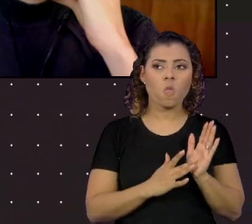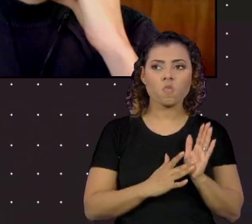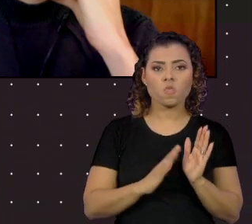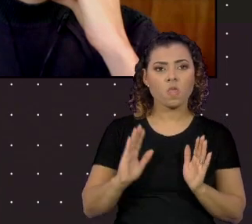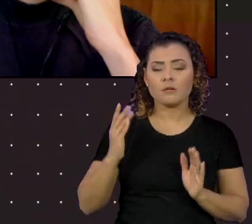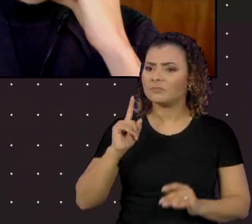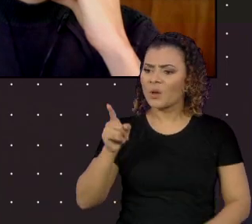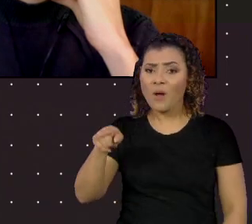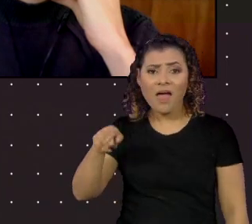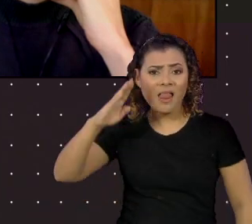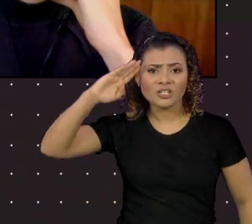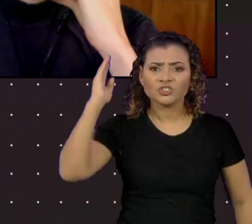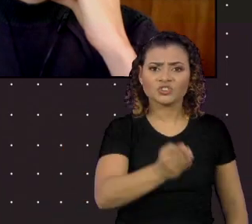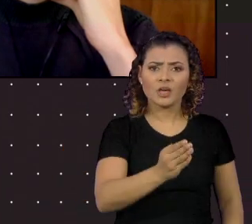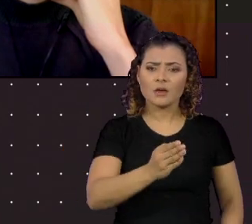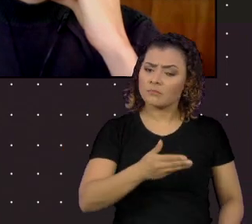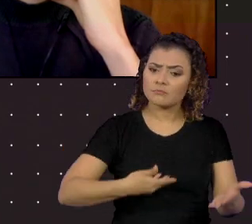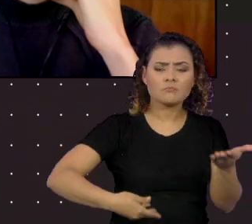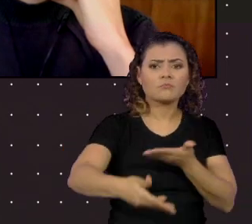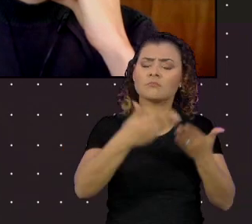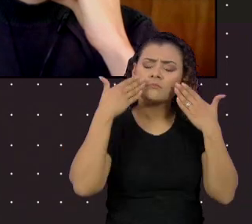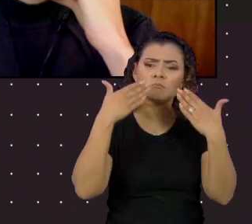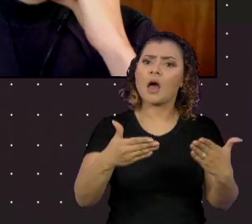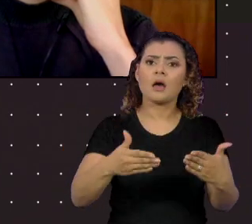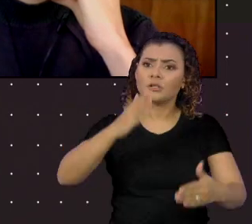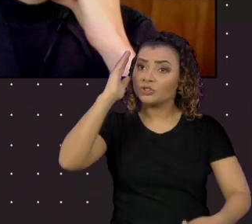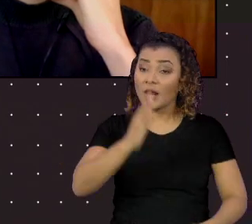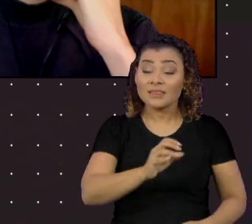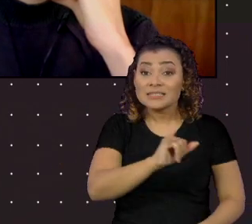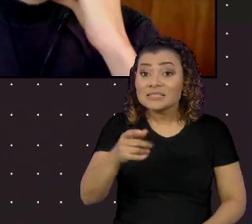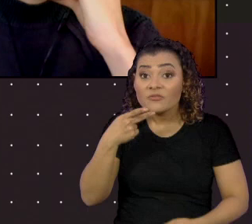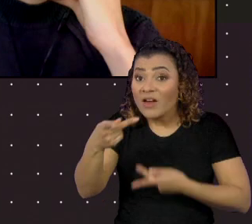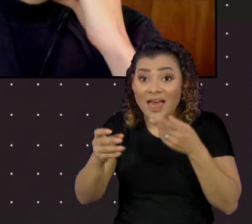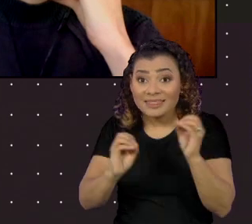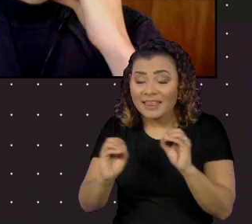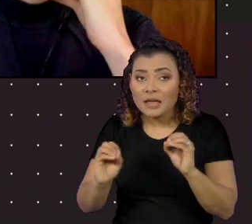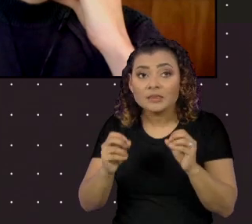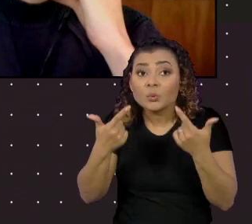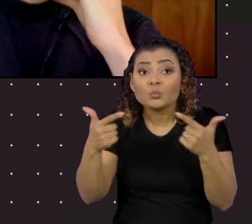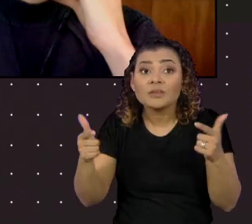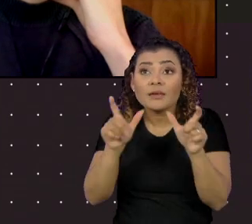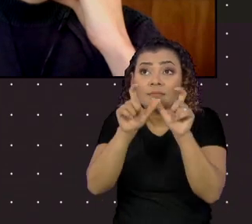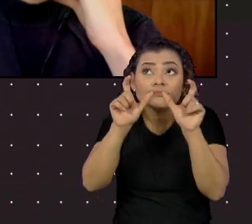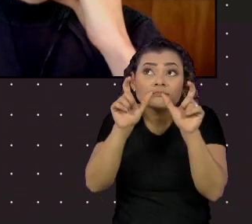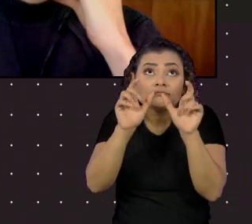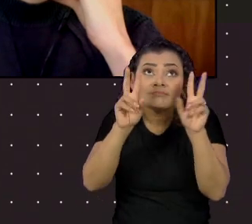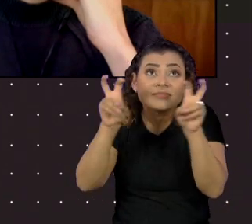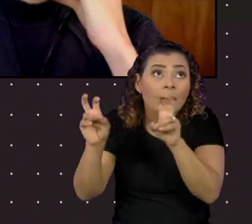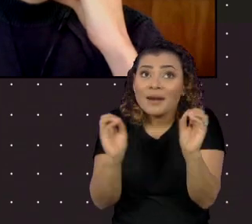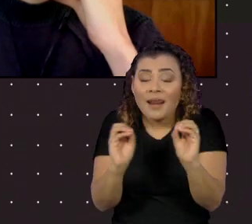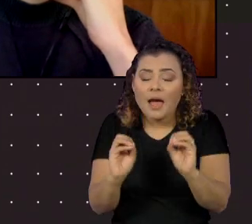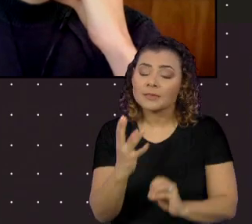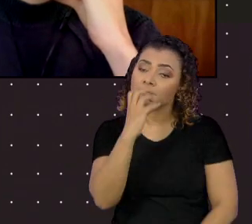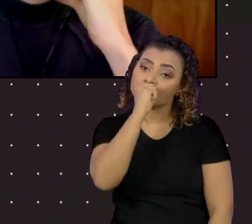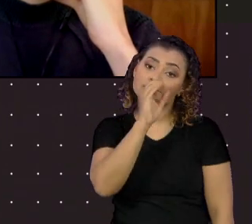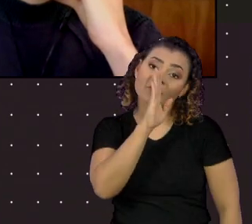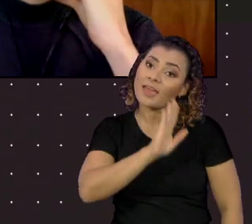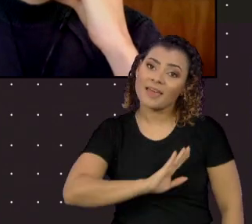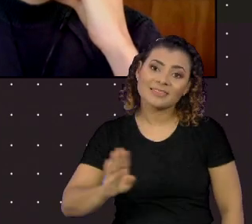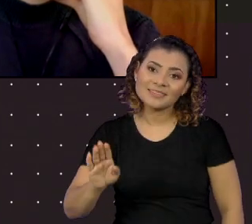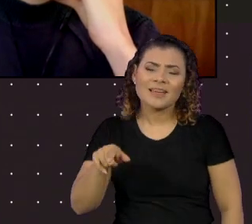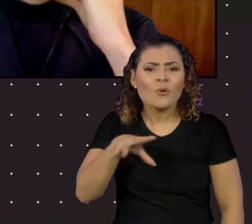é papo reto. Quando ela não tem o que falar, ela fica em silêncio. Ela é papo reto. Eu te amo,